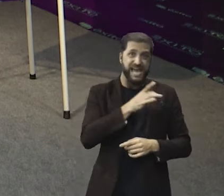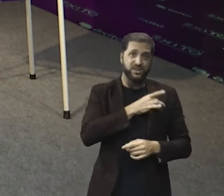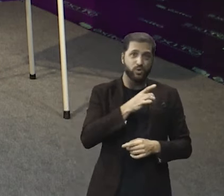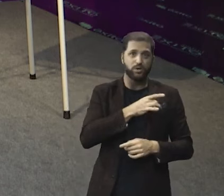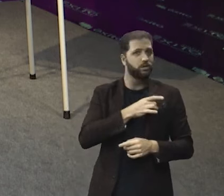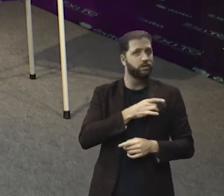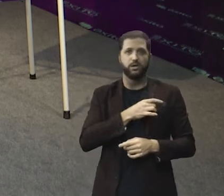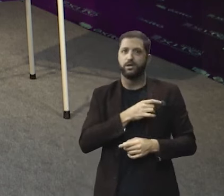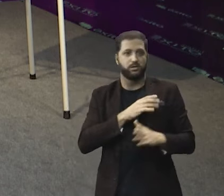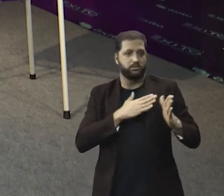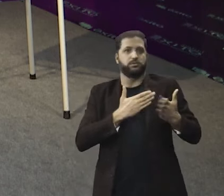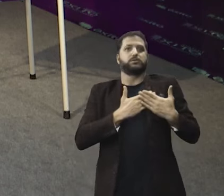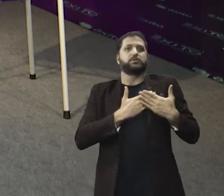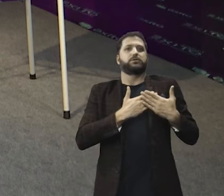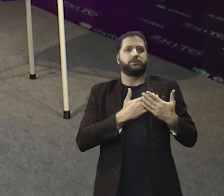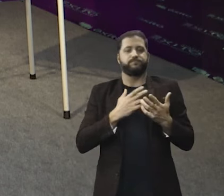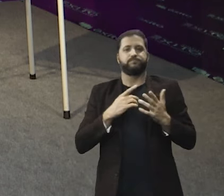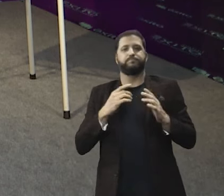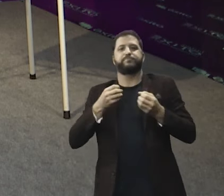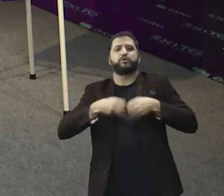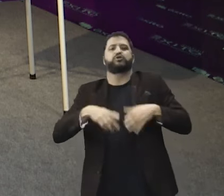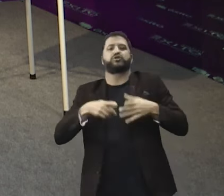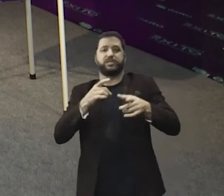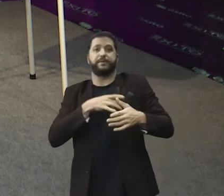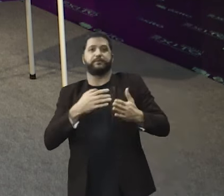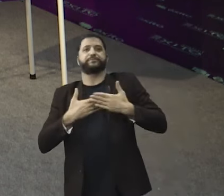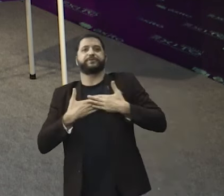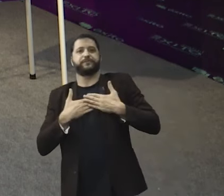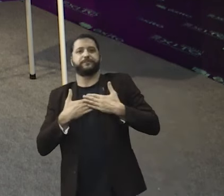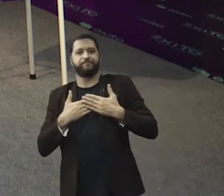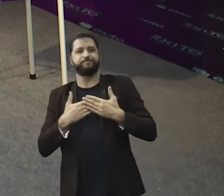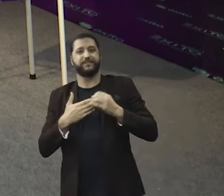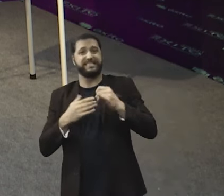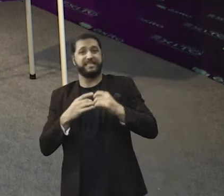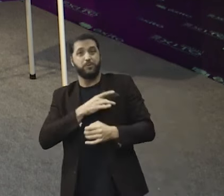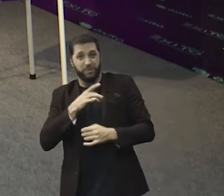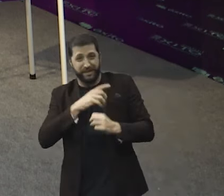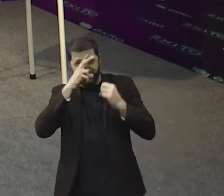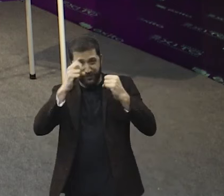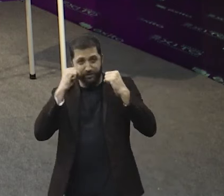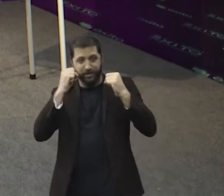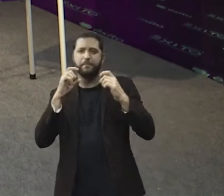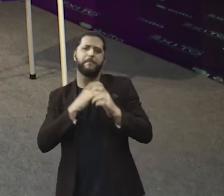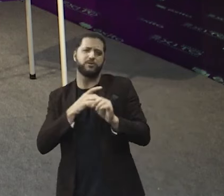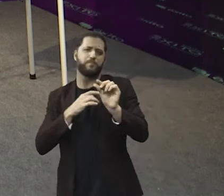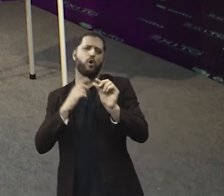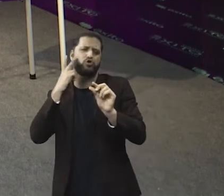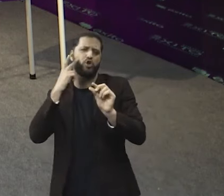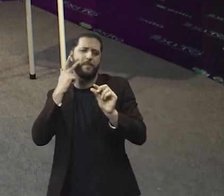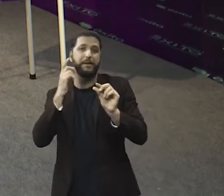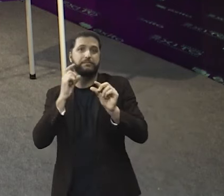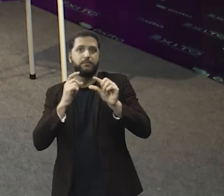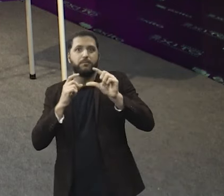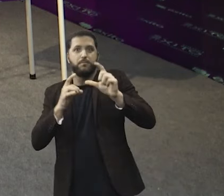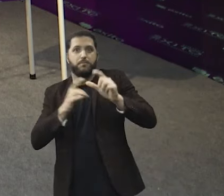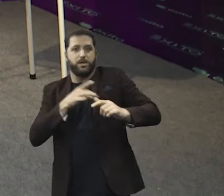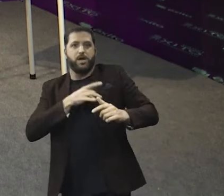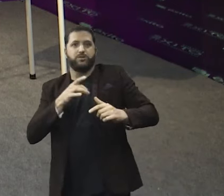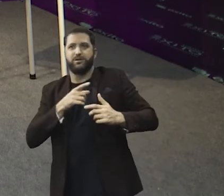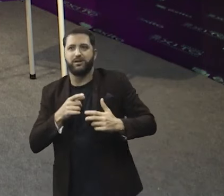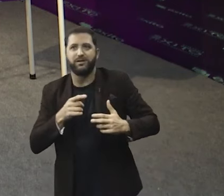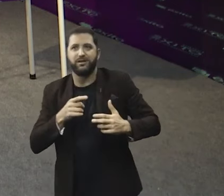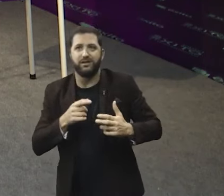insucesso por quê Porque o medo quando em excesso o natural Todos nós temos vai fazer com que você não arrisque